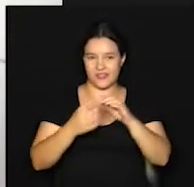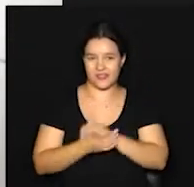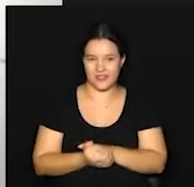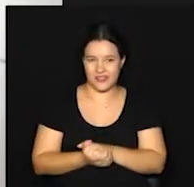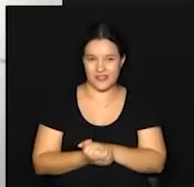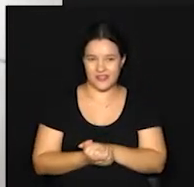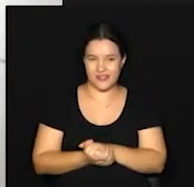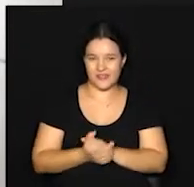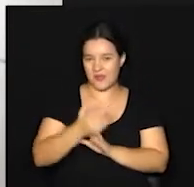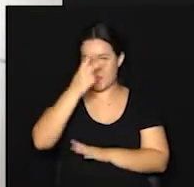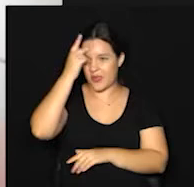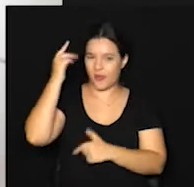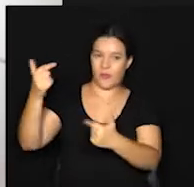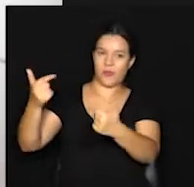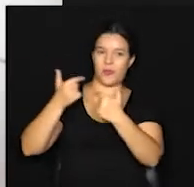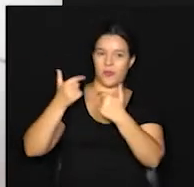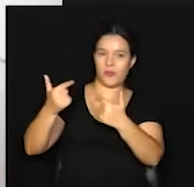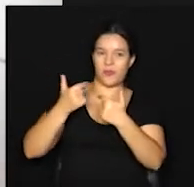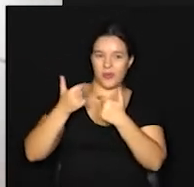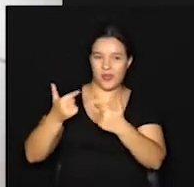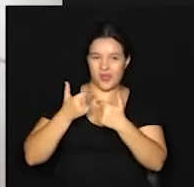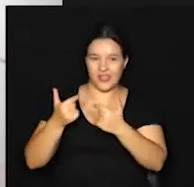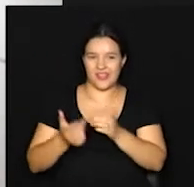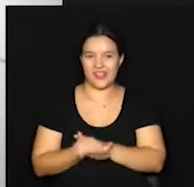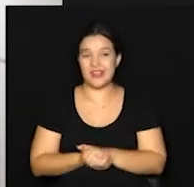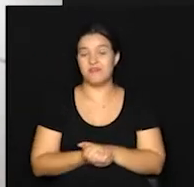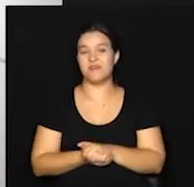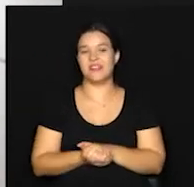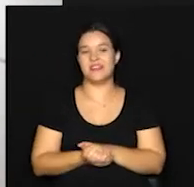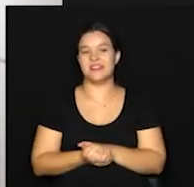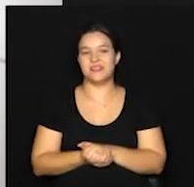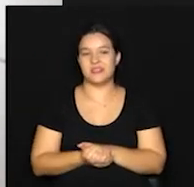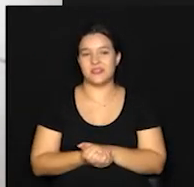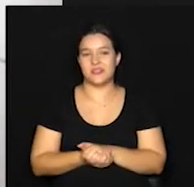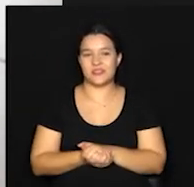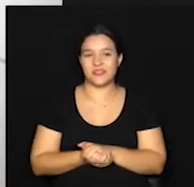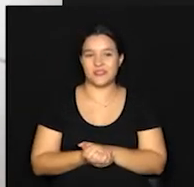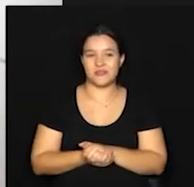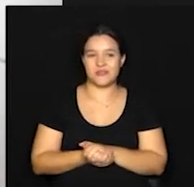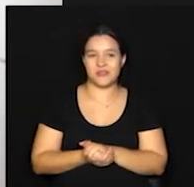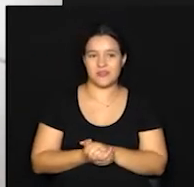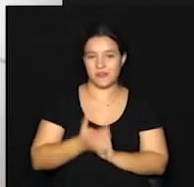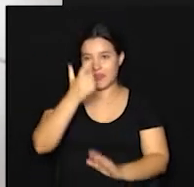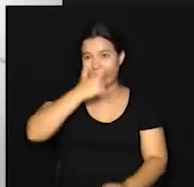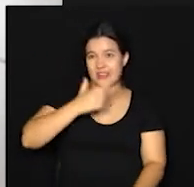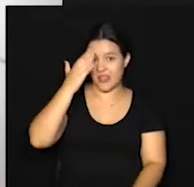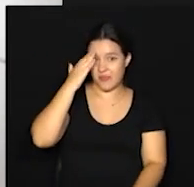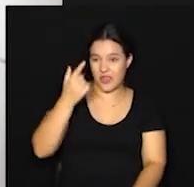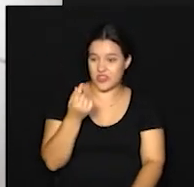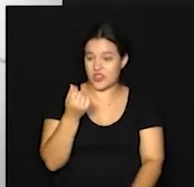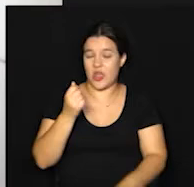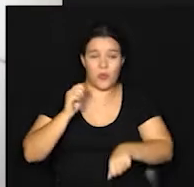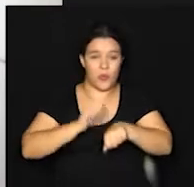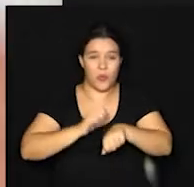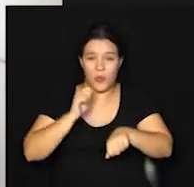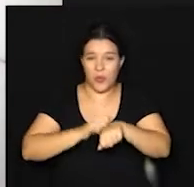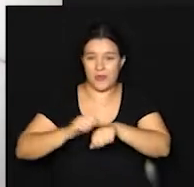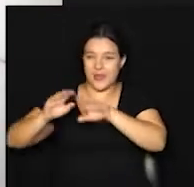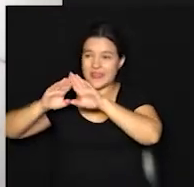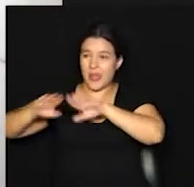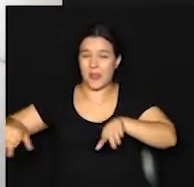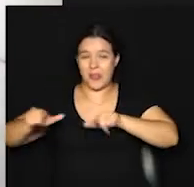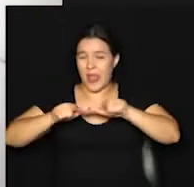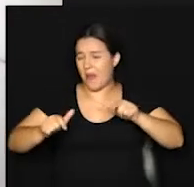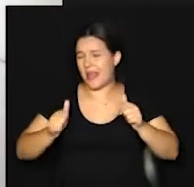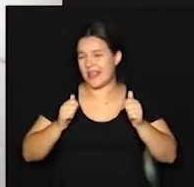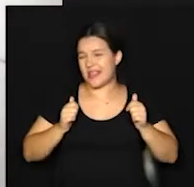entre as pessoas que me conheciam. Porque o que acontece? As pessoas sabiam que eu não tinha dinheiro, eu estava saindo de uma relação, eu estava sem trabalho, eu